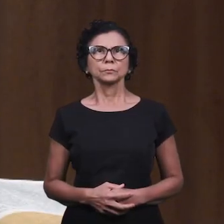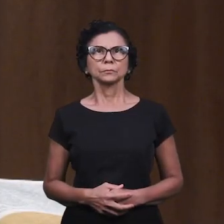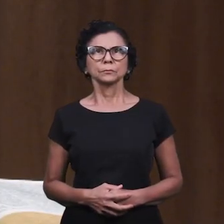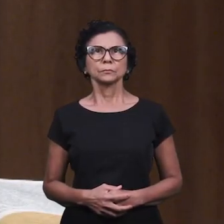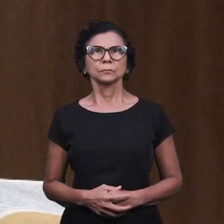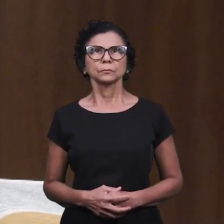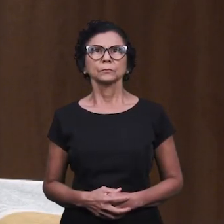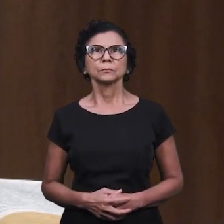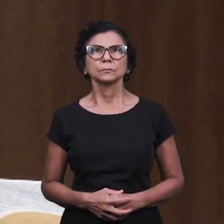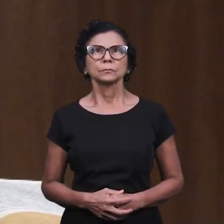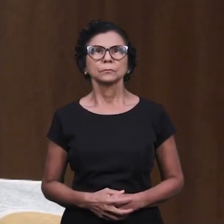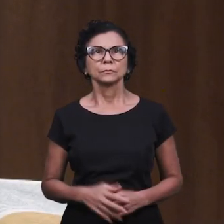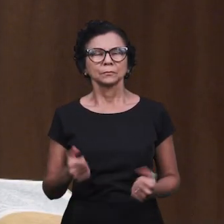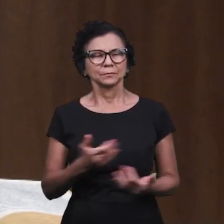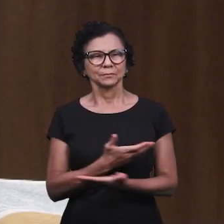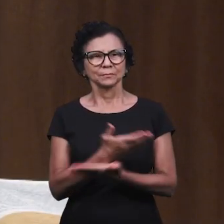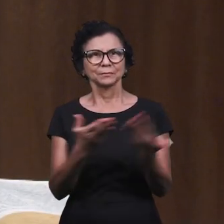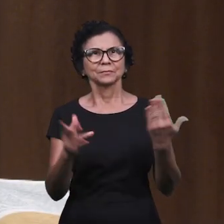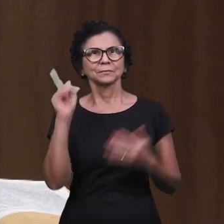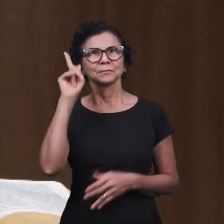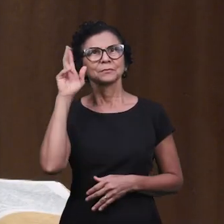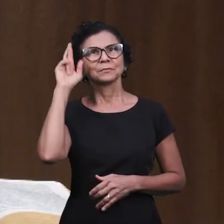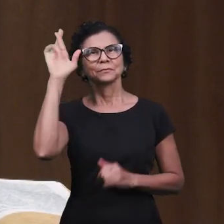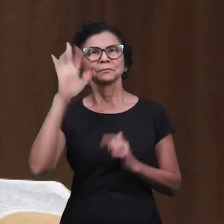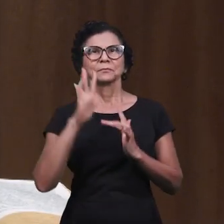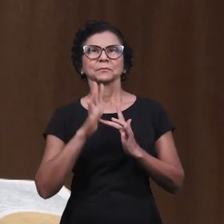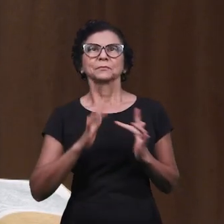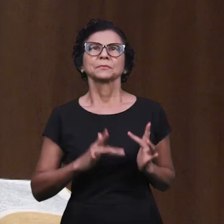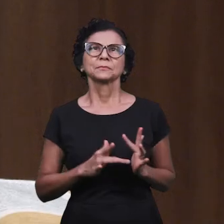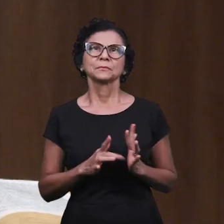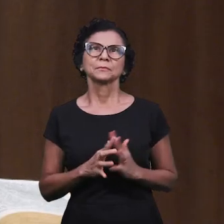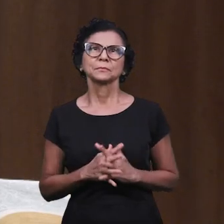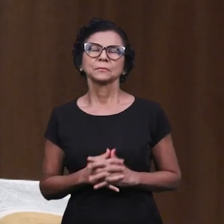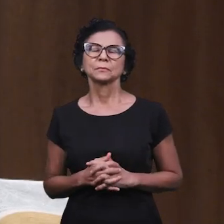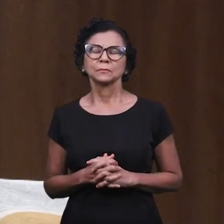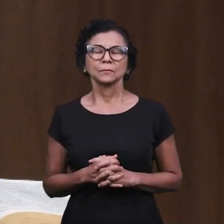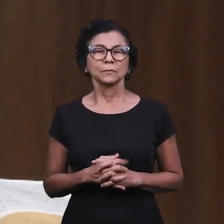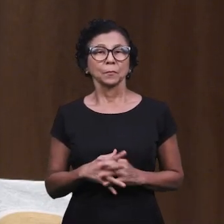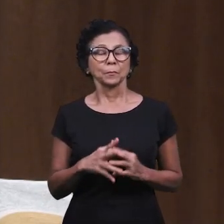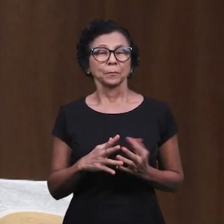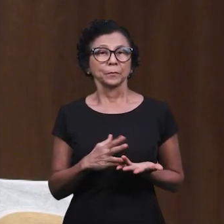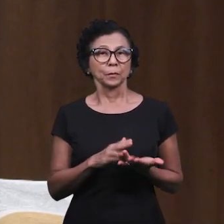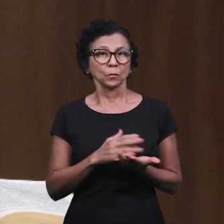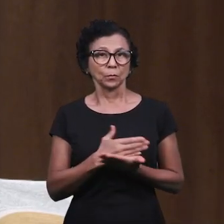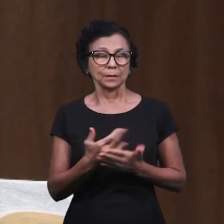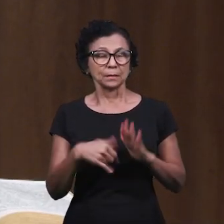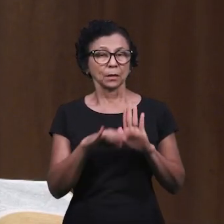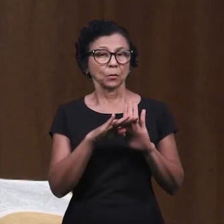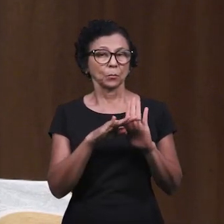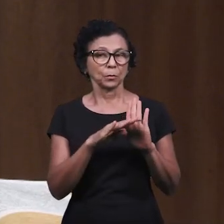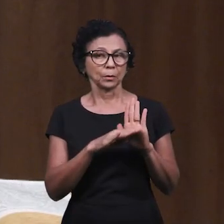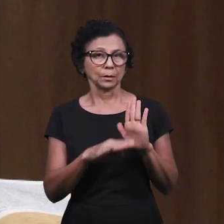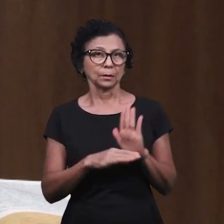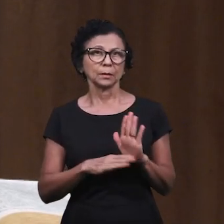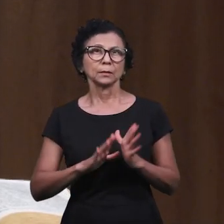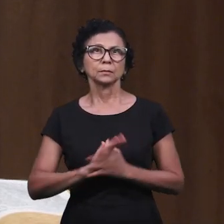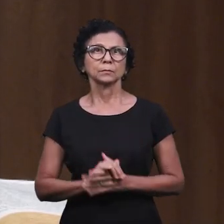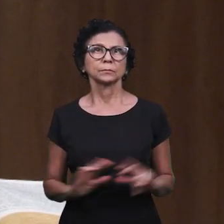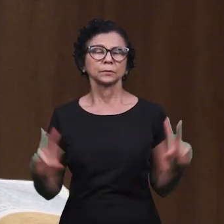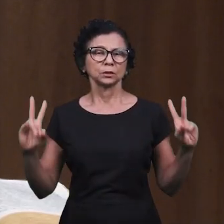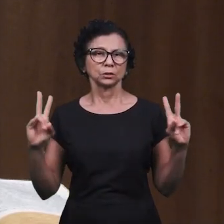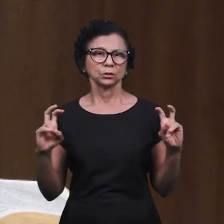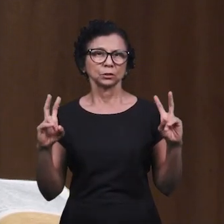Saudamos a todos com a paz do Senhor Jesus. Hoje daremos início a mais um programa cujo título